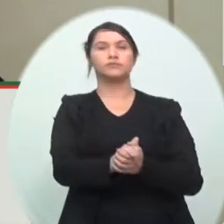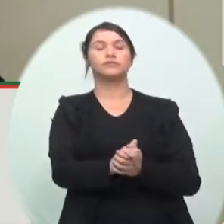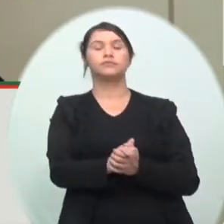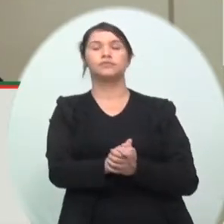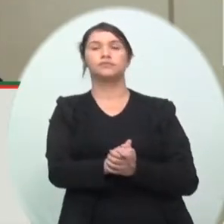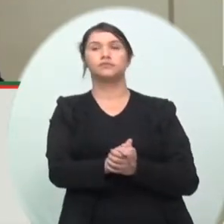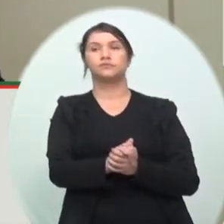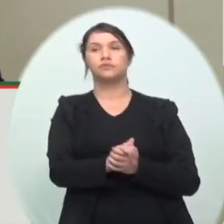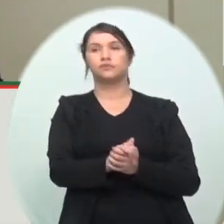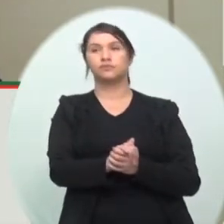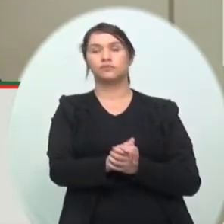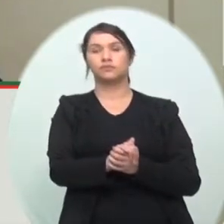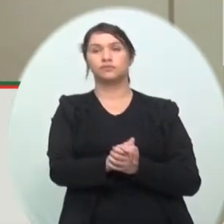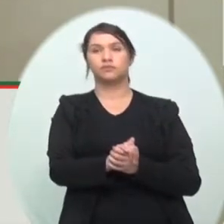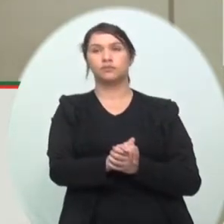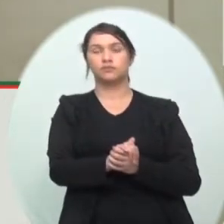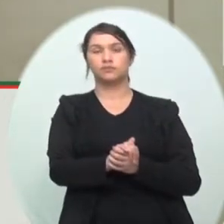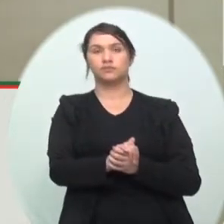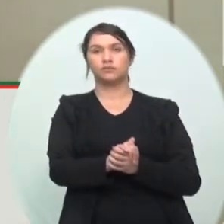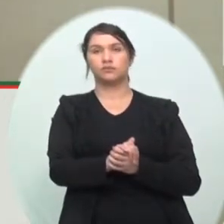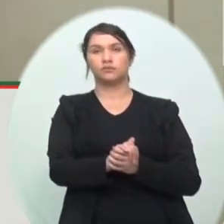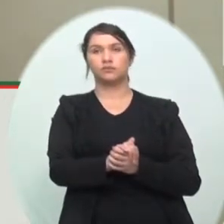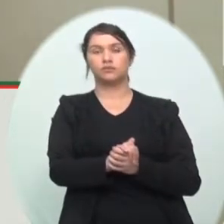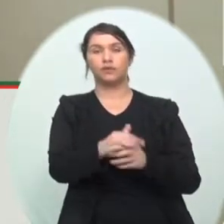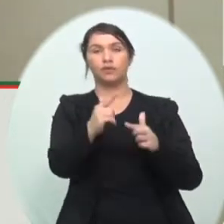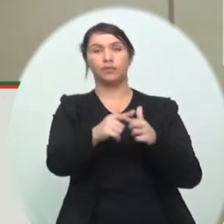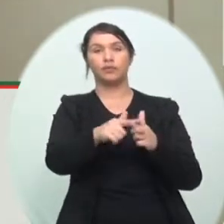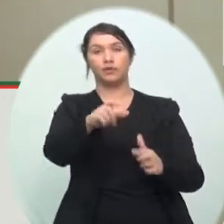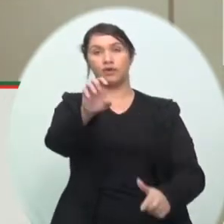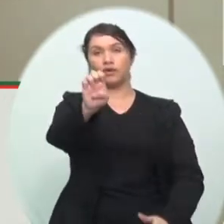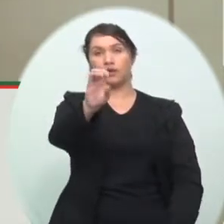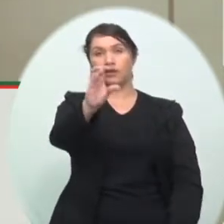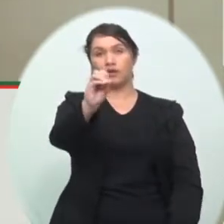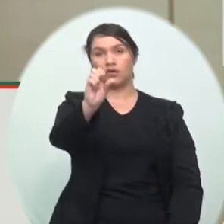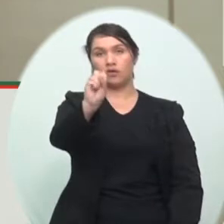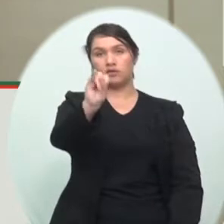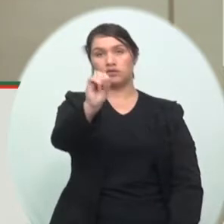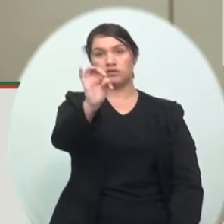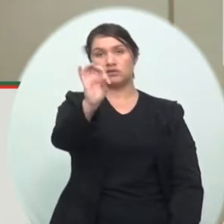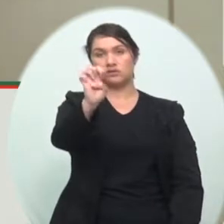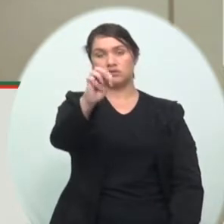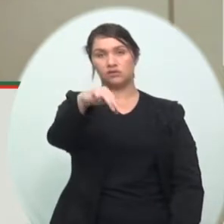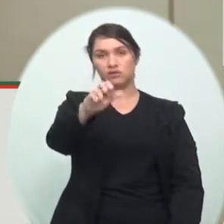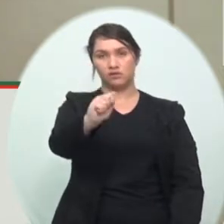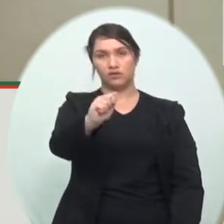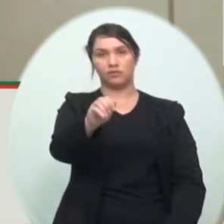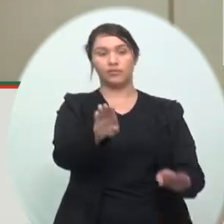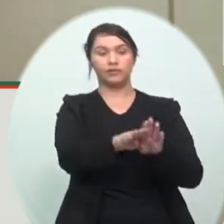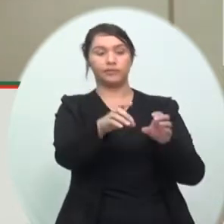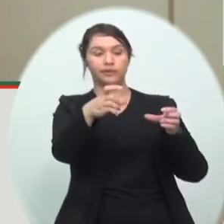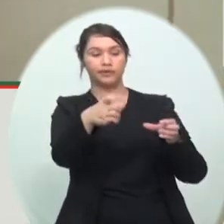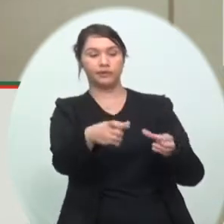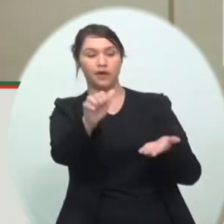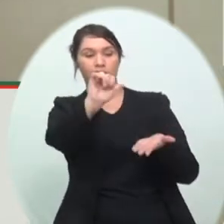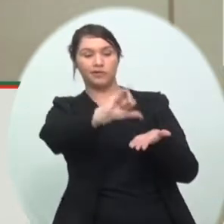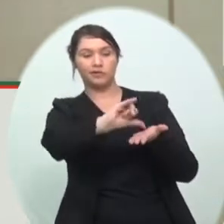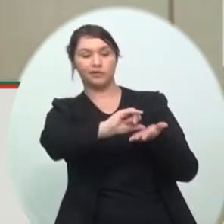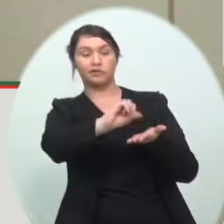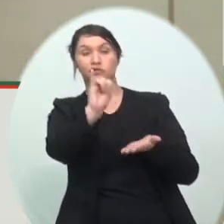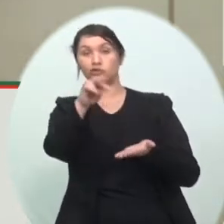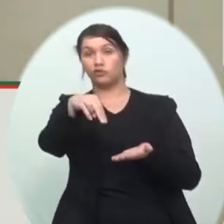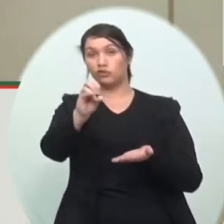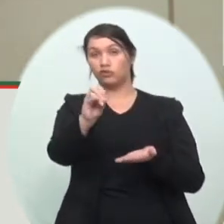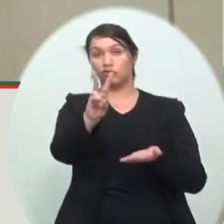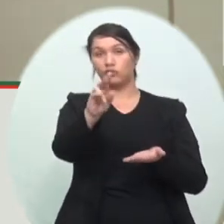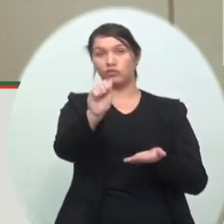acerca do nosso ecossistema e do Centro de Inovação, independente, isso até foi levantado hoje